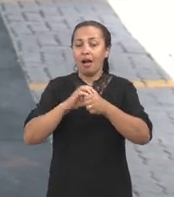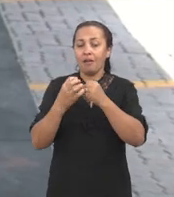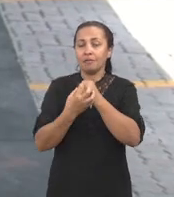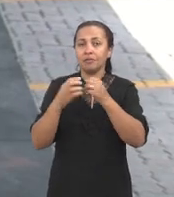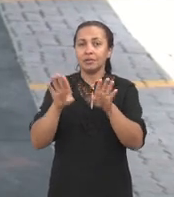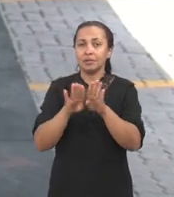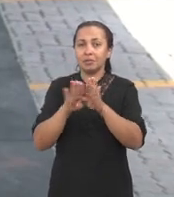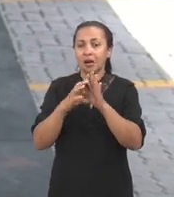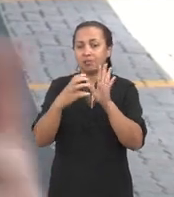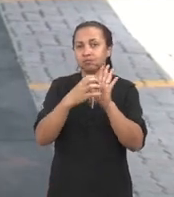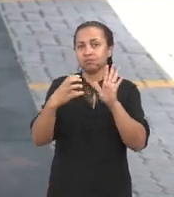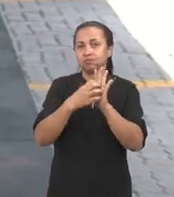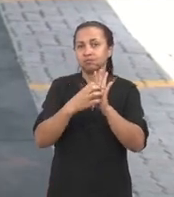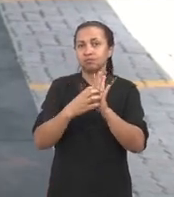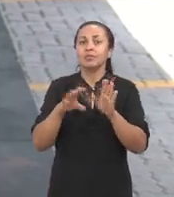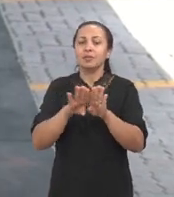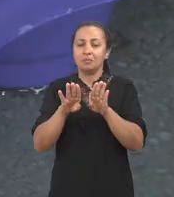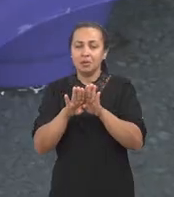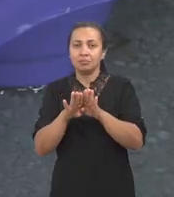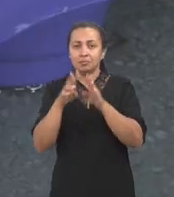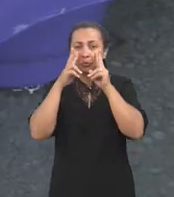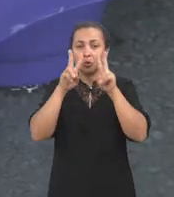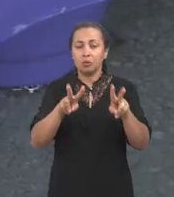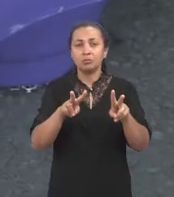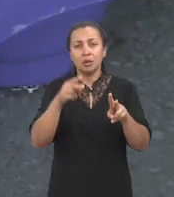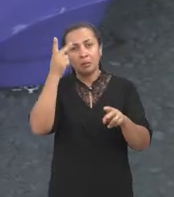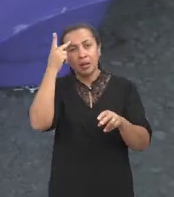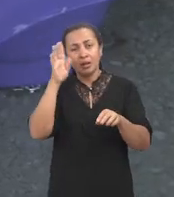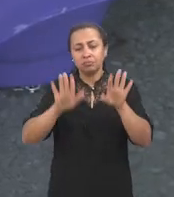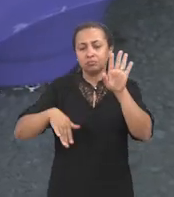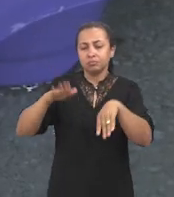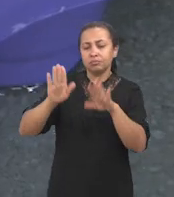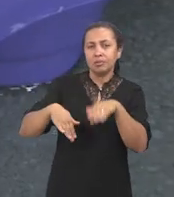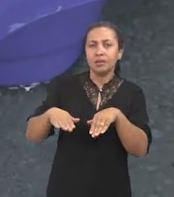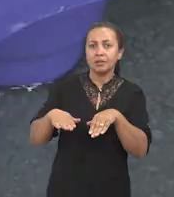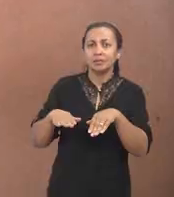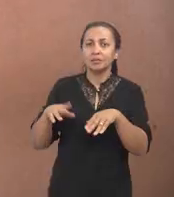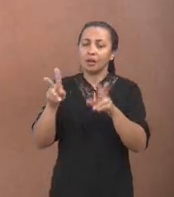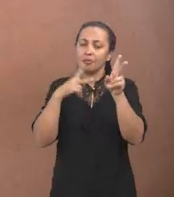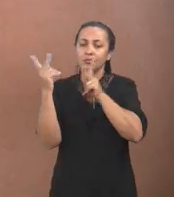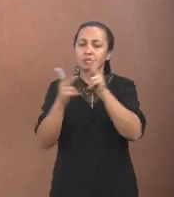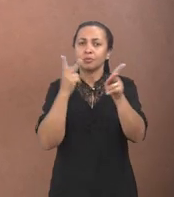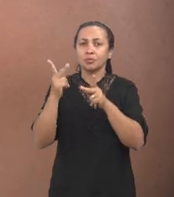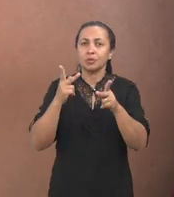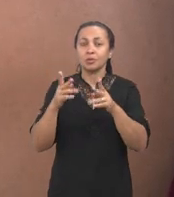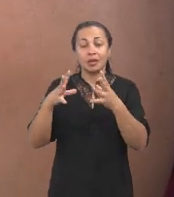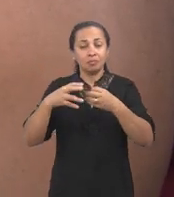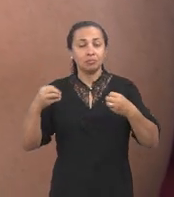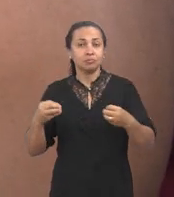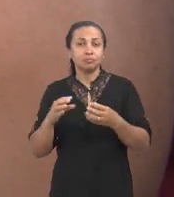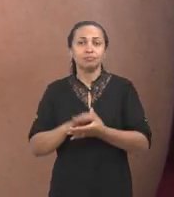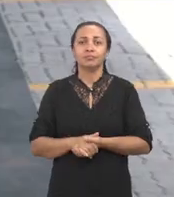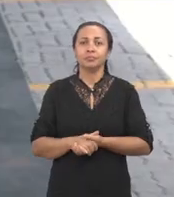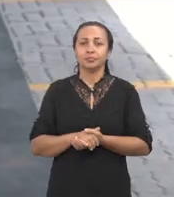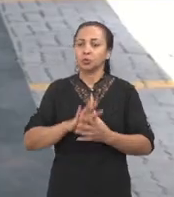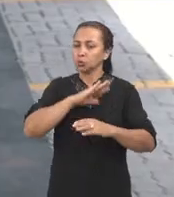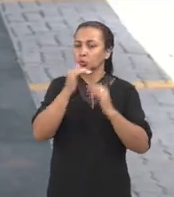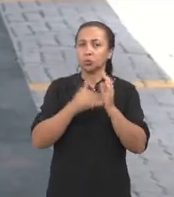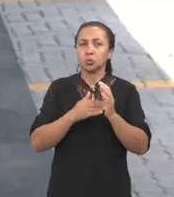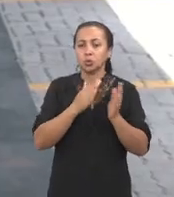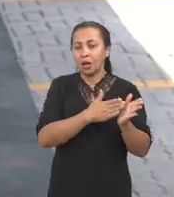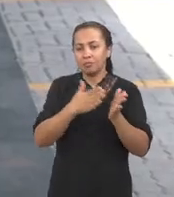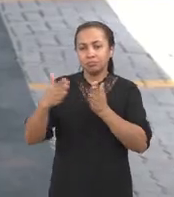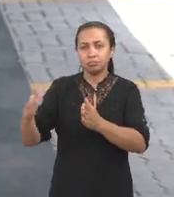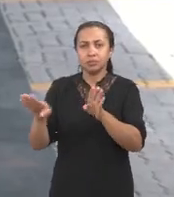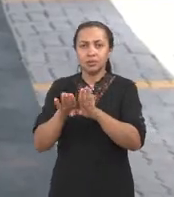a gente traz terapias integrativas comes reflexologia dos pés a gente traz ventosa ou terapias tá então